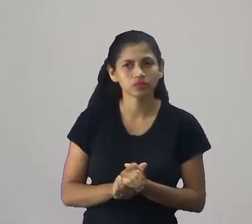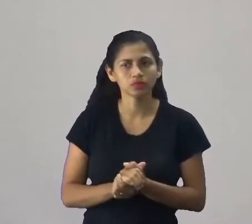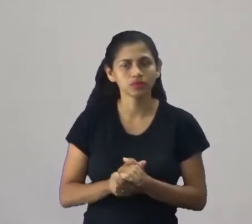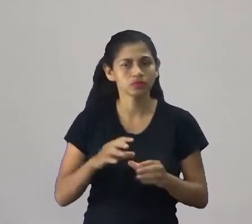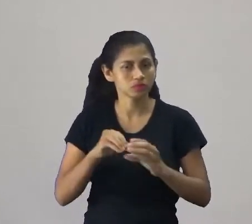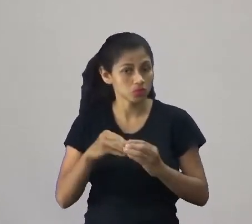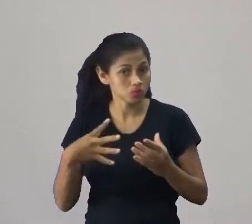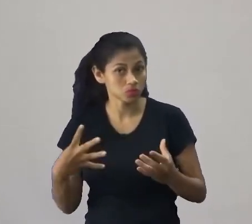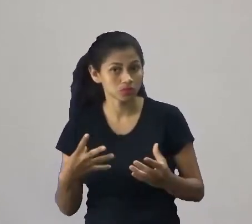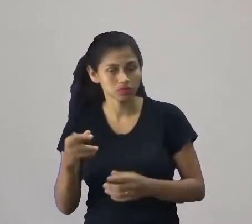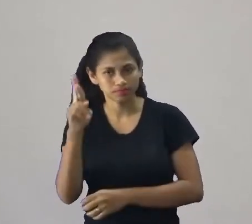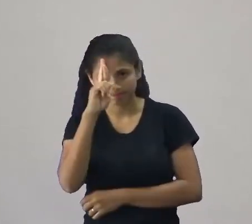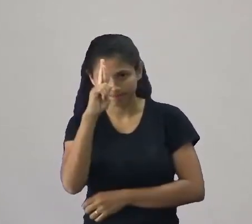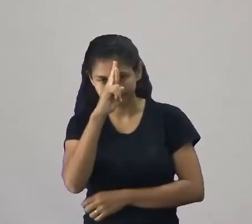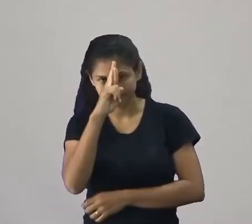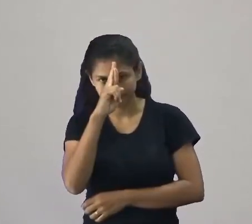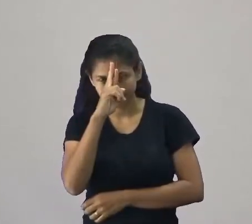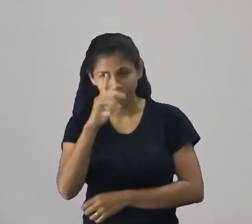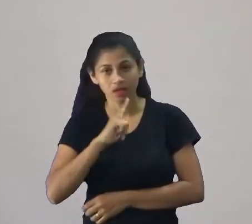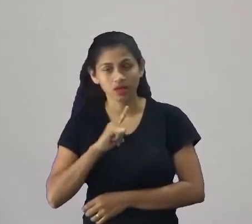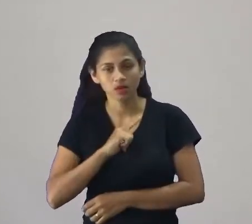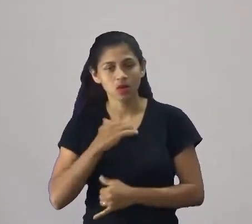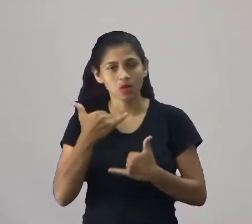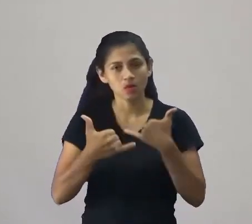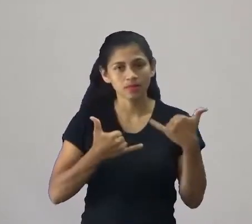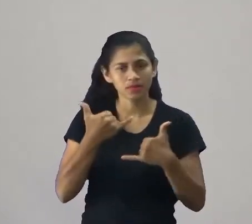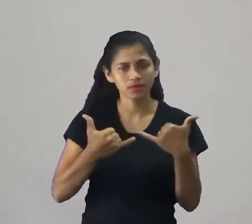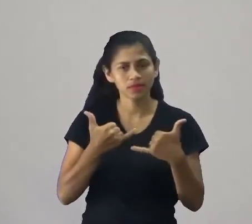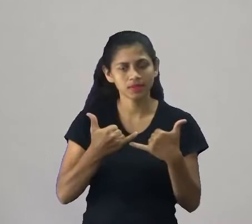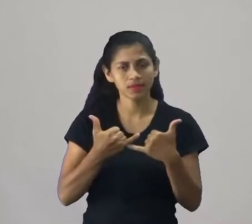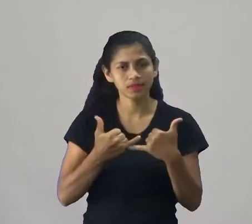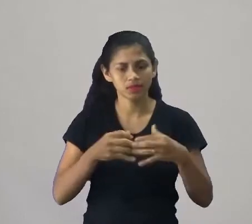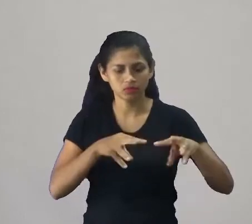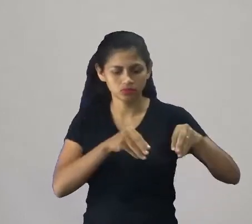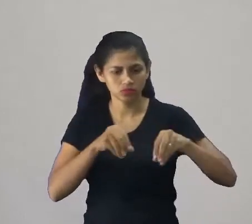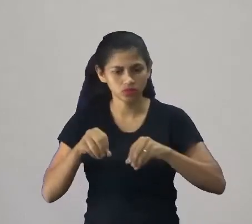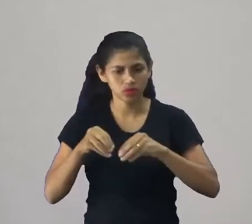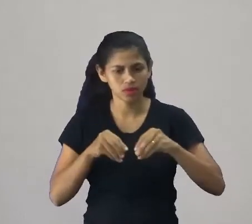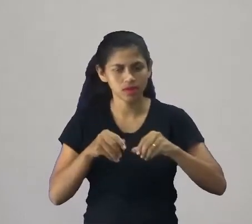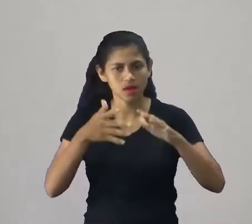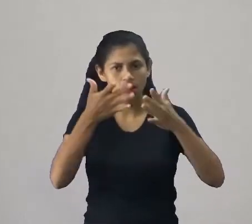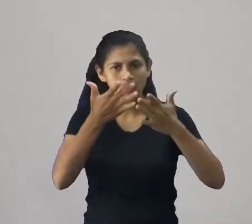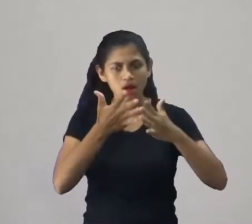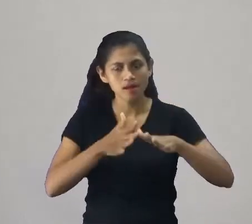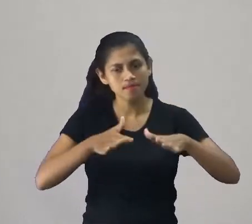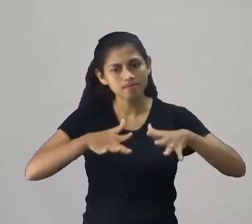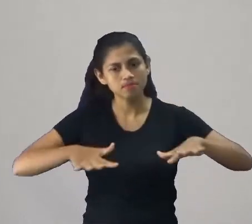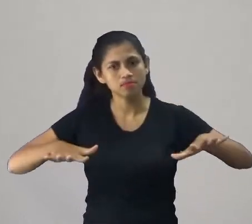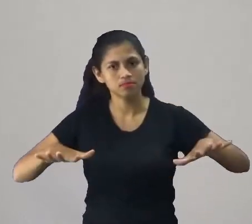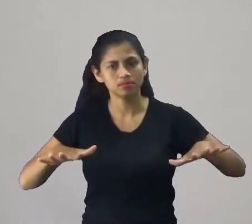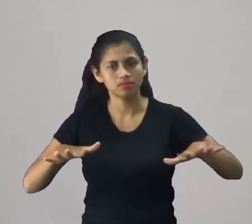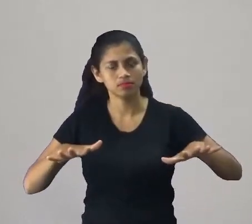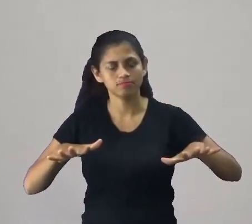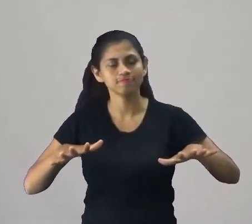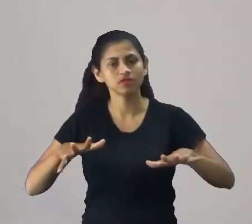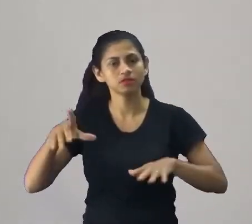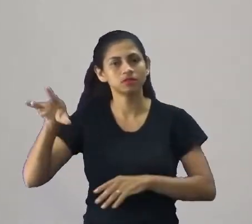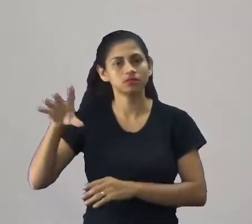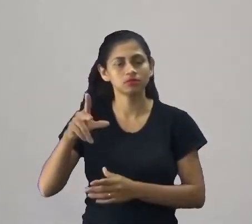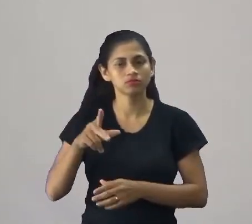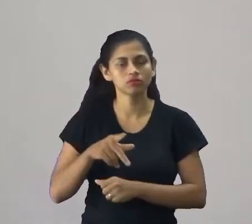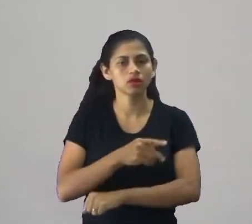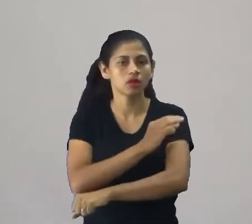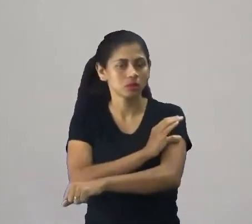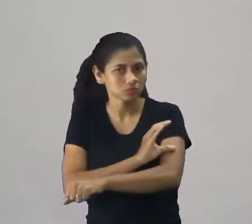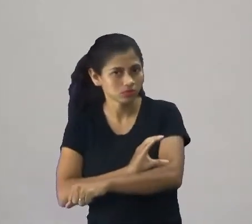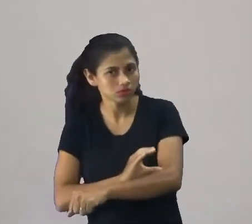aspecto histórico. Tem uma brincadeira chamada terra e mar, que é desse aspecto da cultura afro. Em que